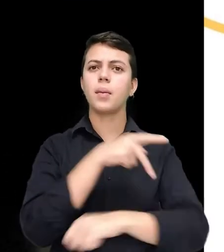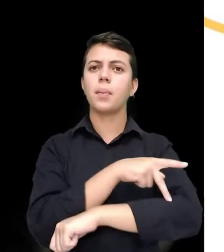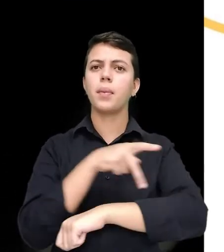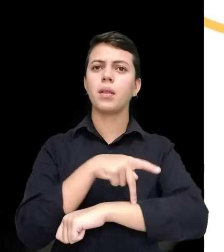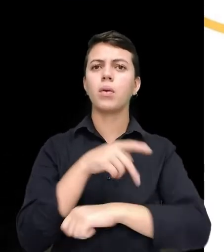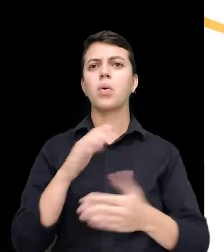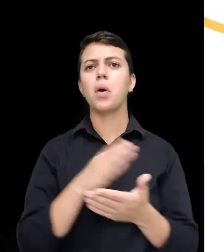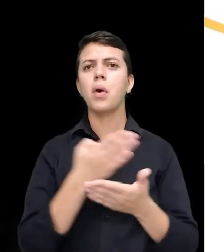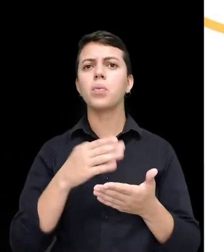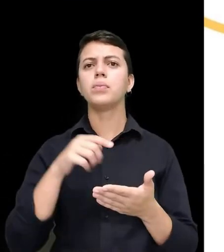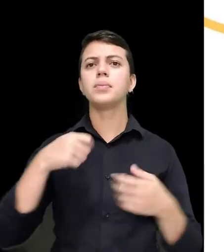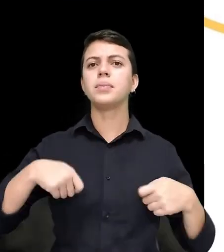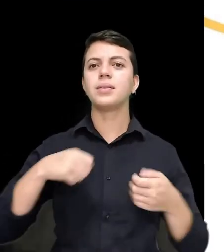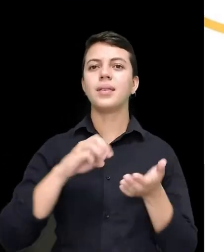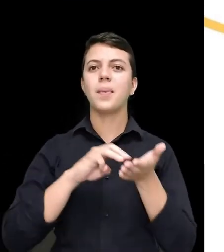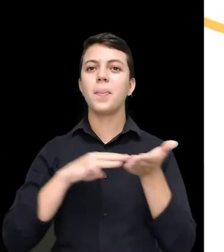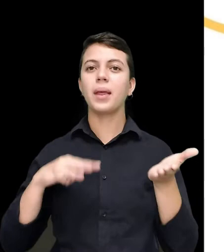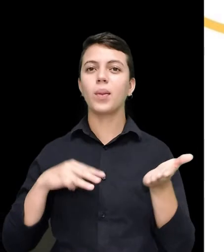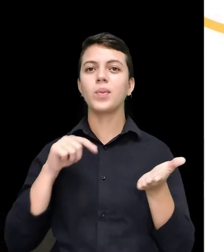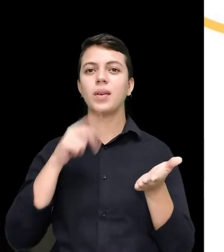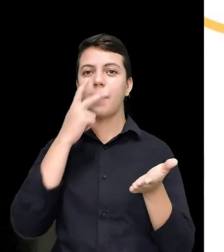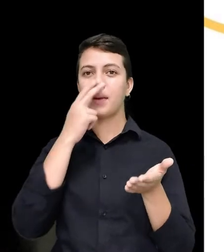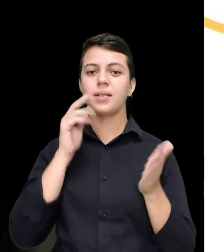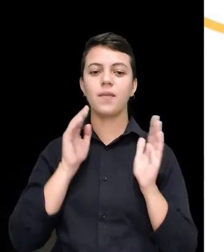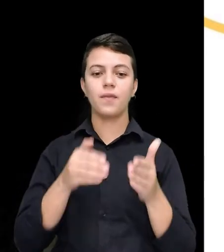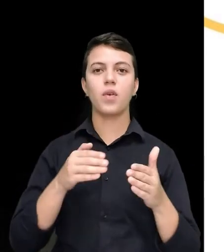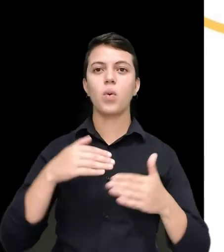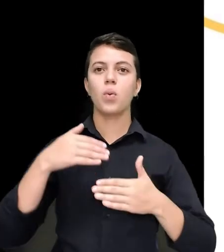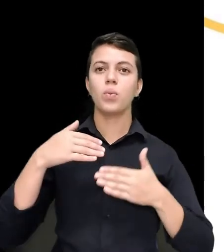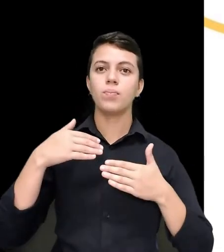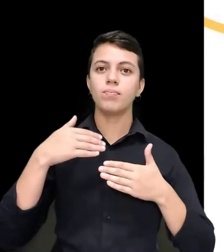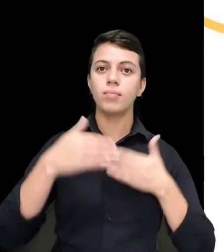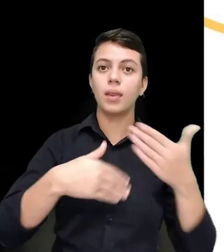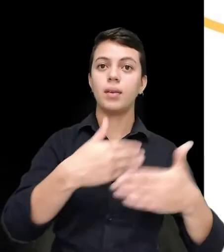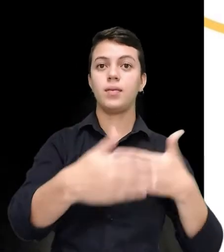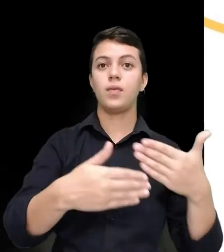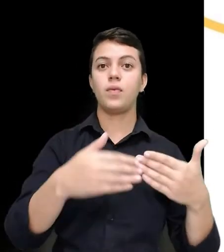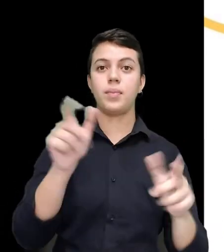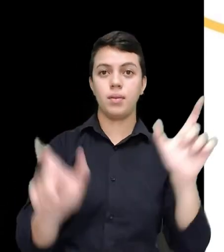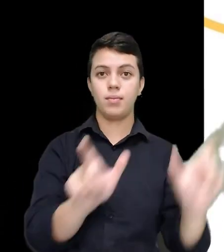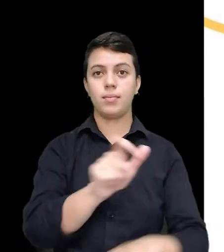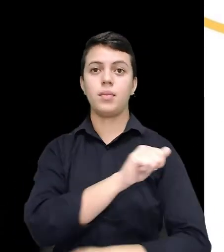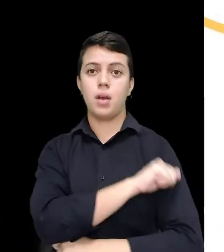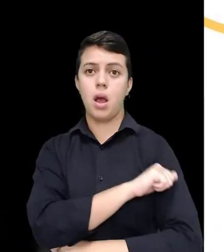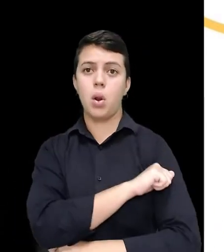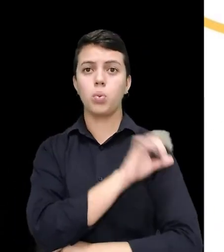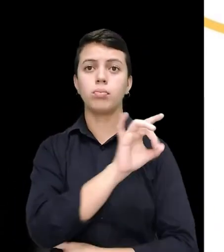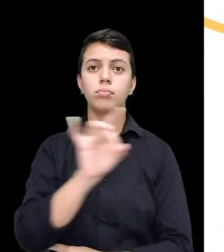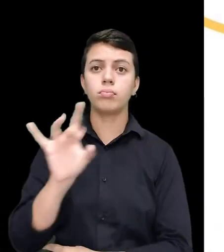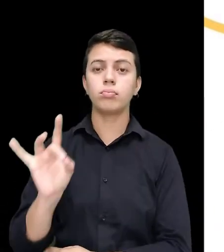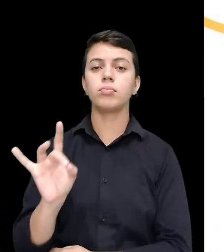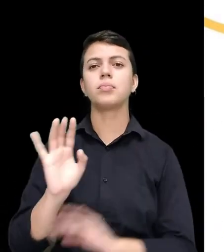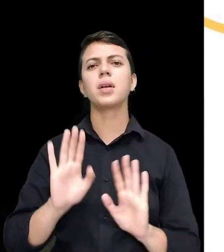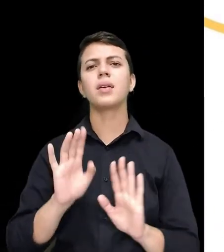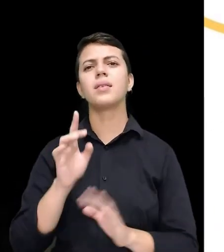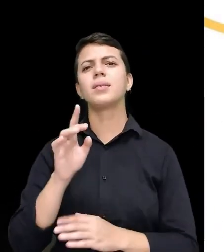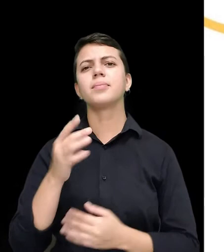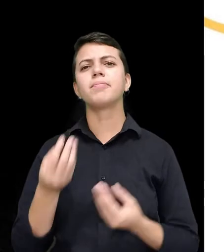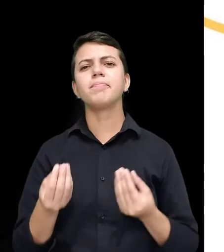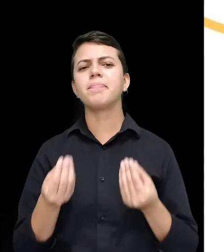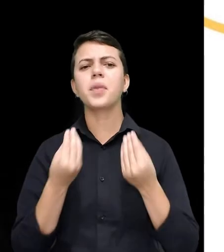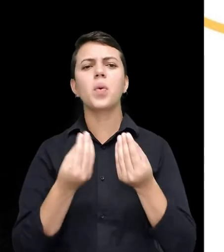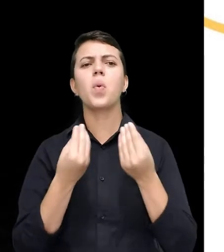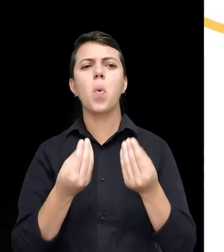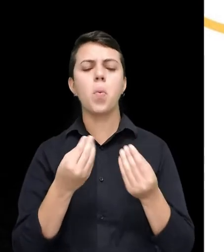mais voltadas ao desenvolvimento do alunado. E como essas